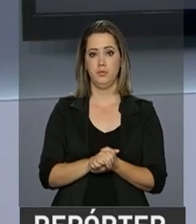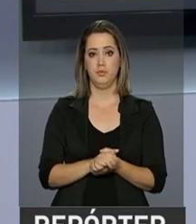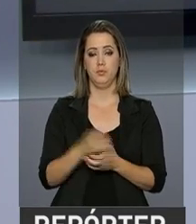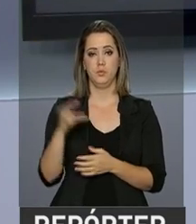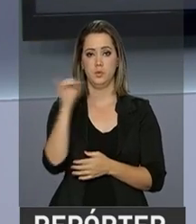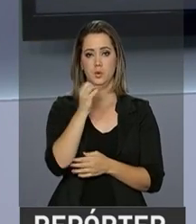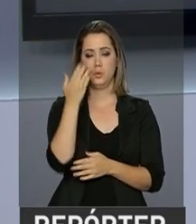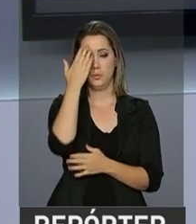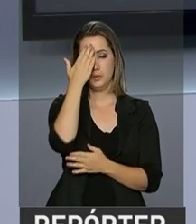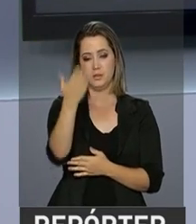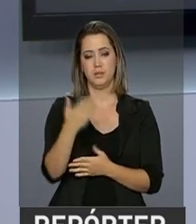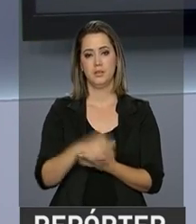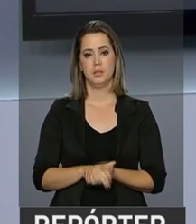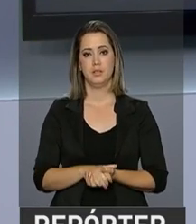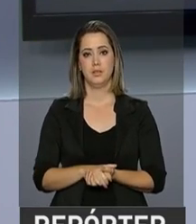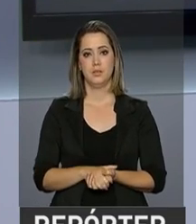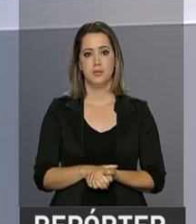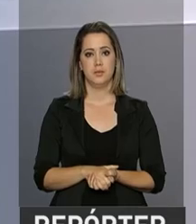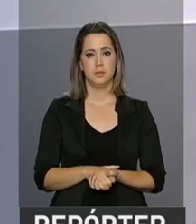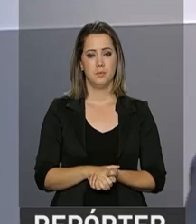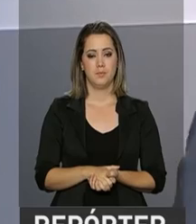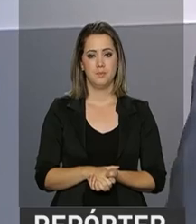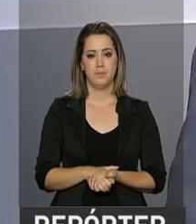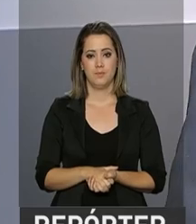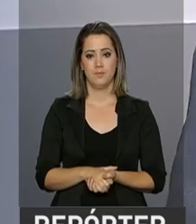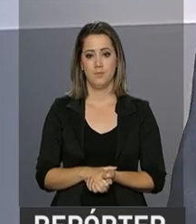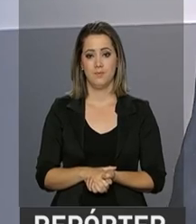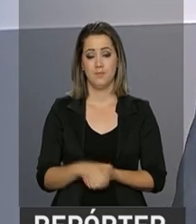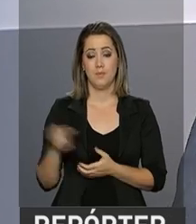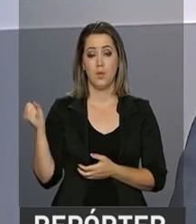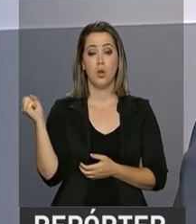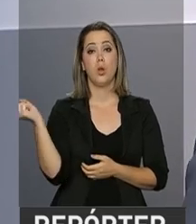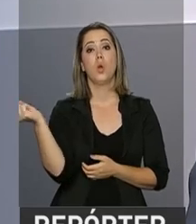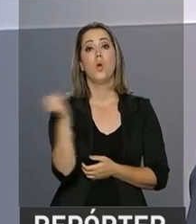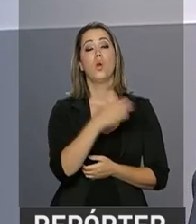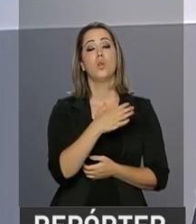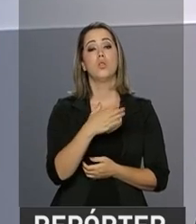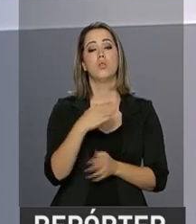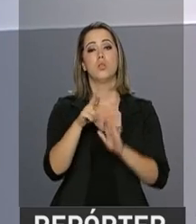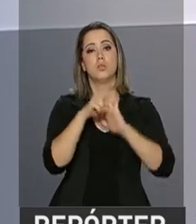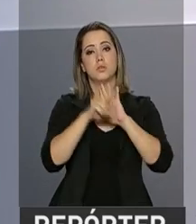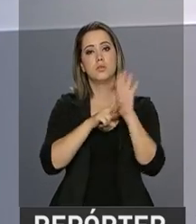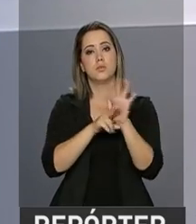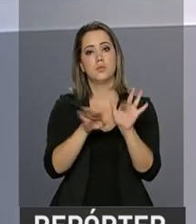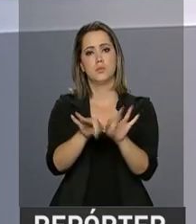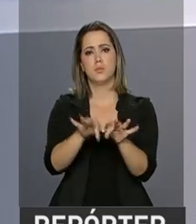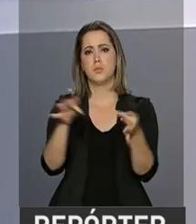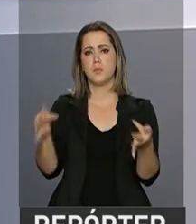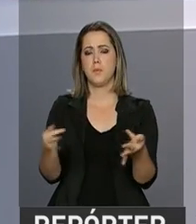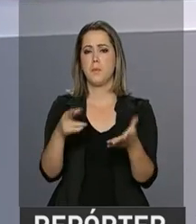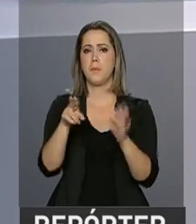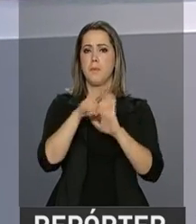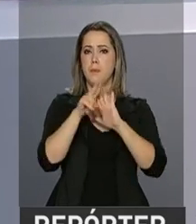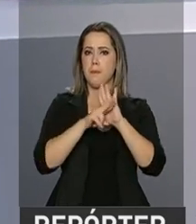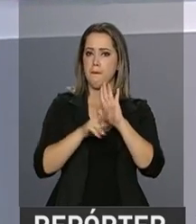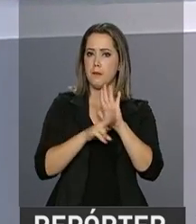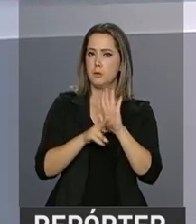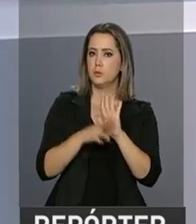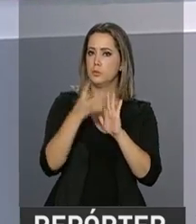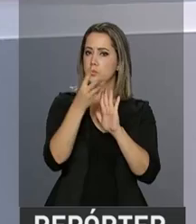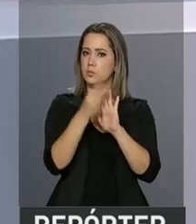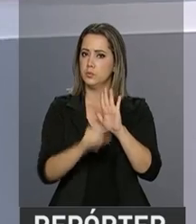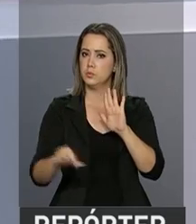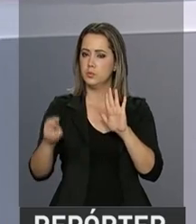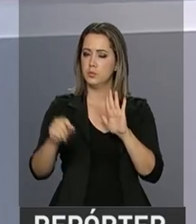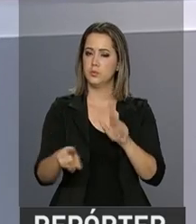Clei pelas dicas culturais aí pra gente novas regras tornam mais simples o processo de regularização fundiária tanto no